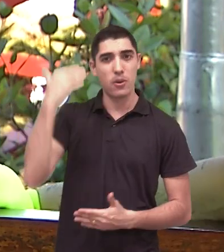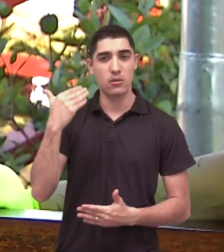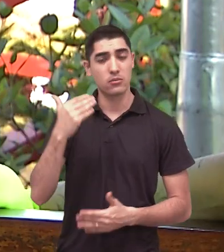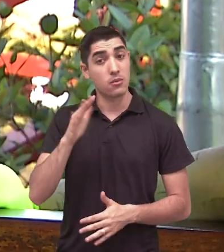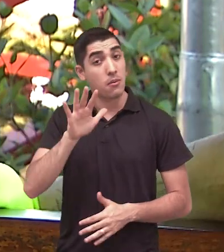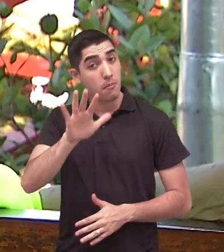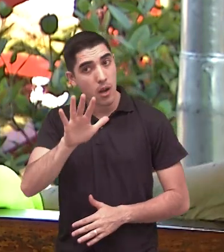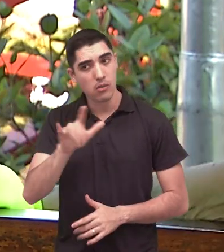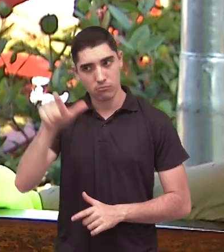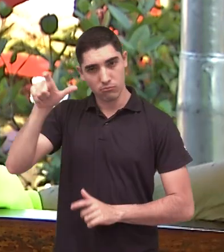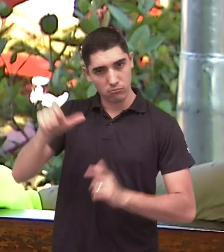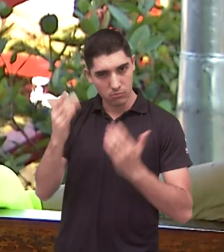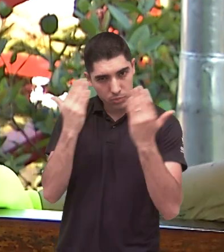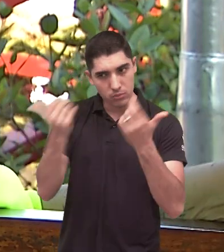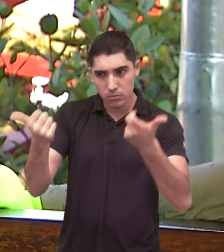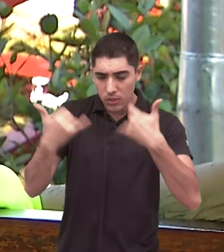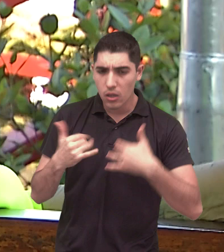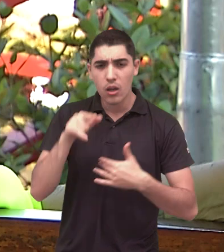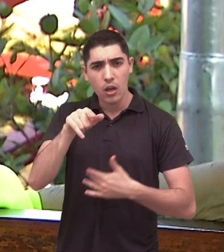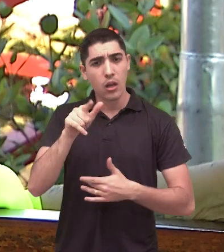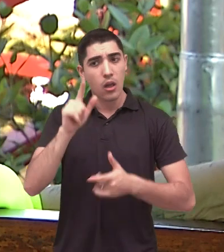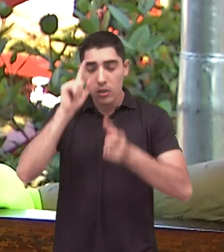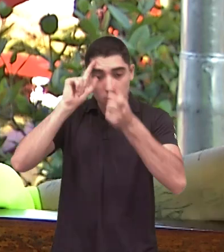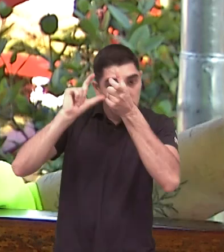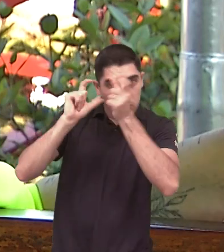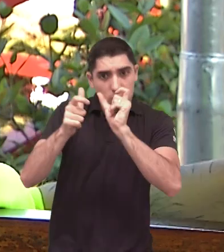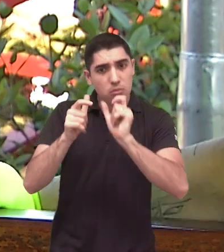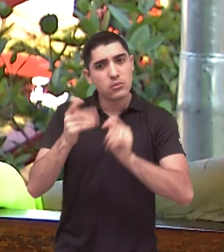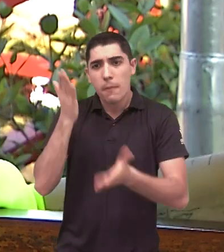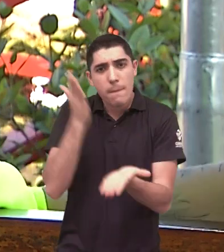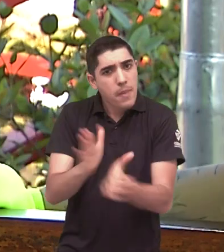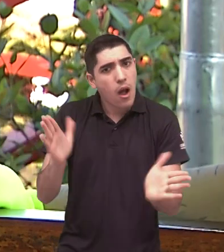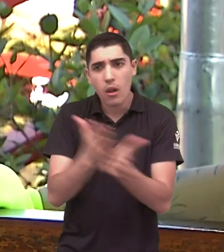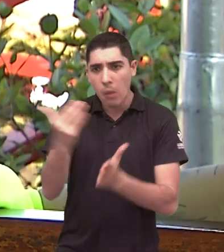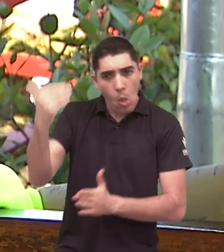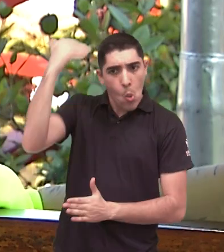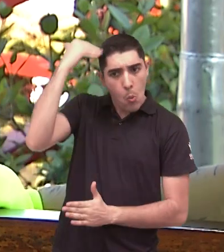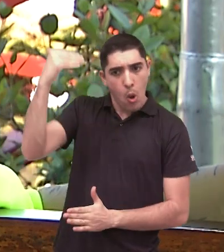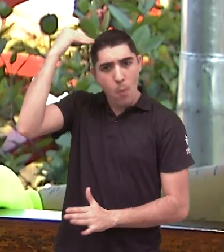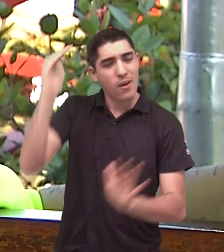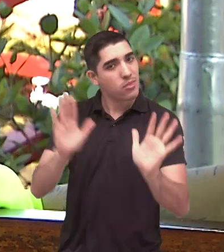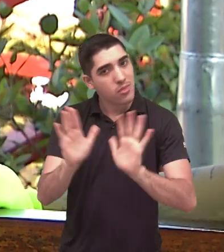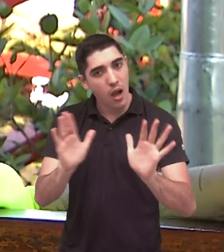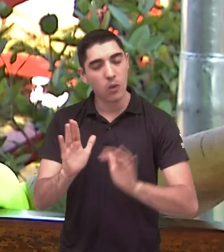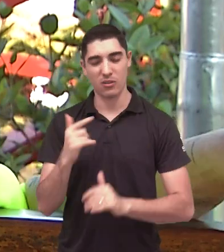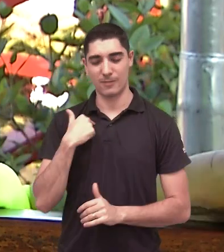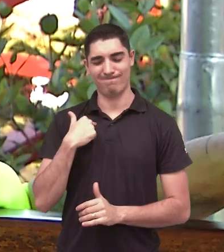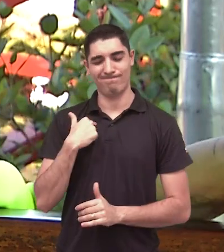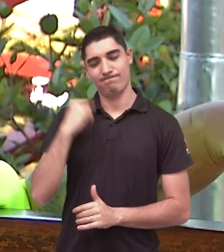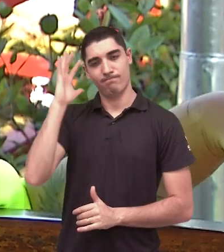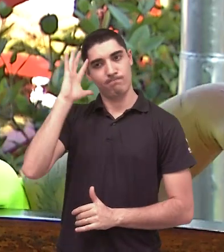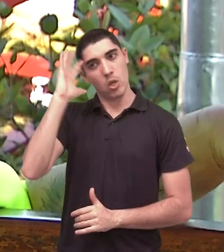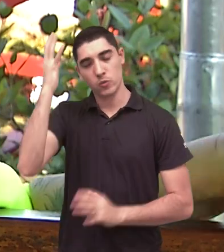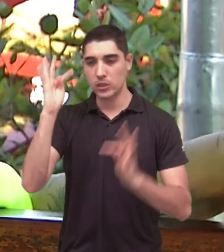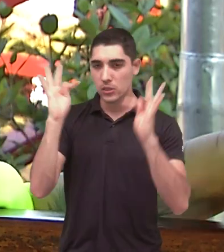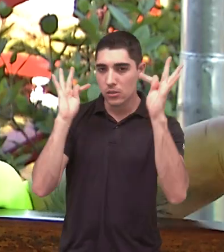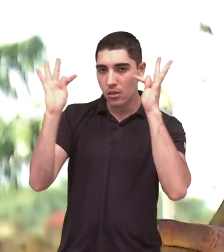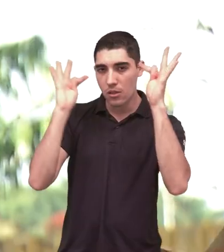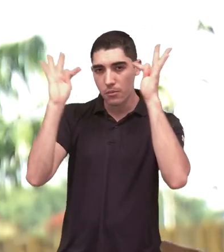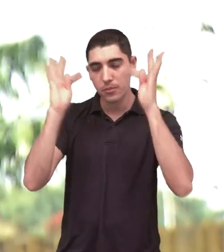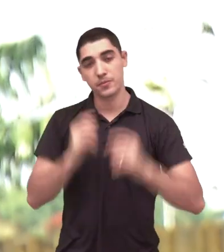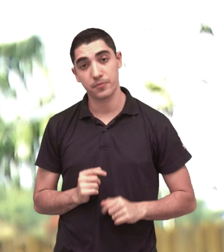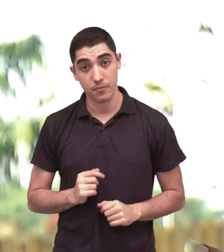daí é um transtorno. É um transtorno, você não para de se culpar, entendeu? Daí eu comecei com